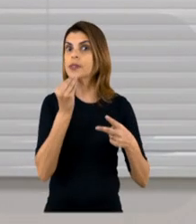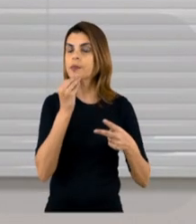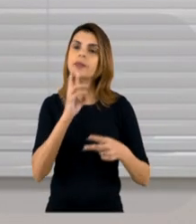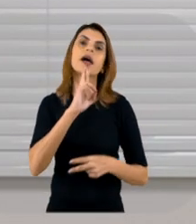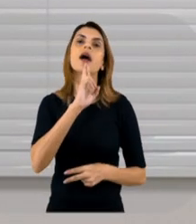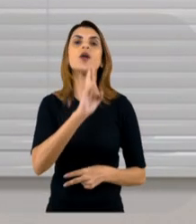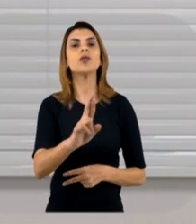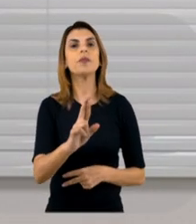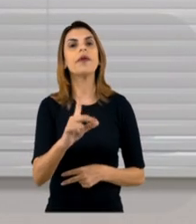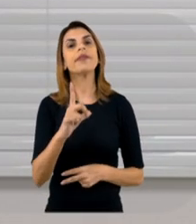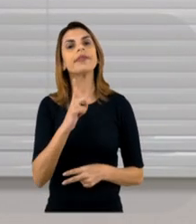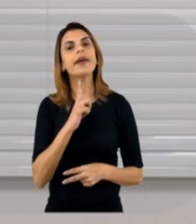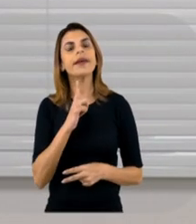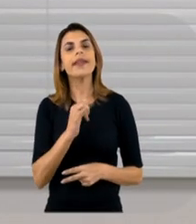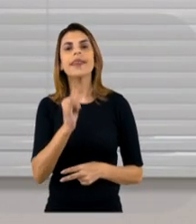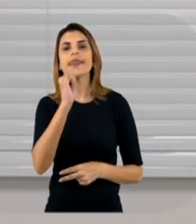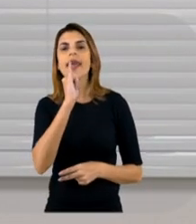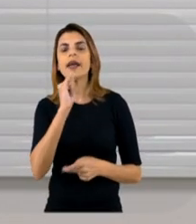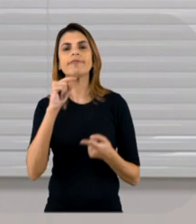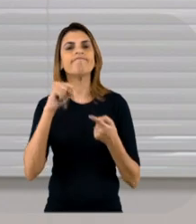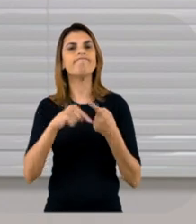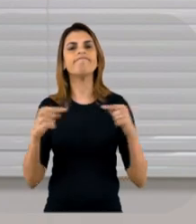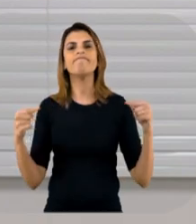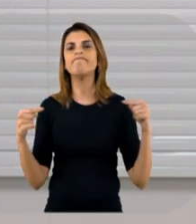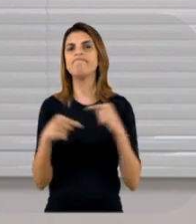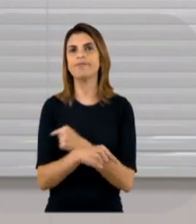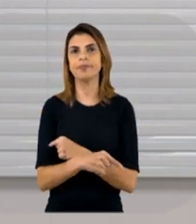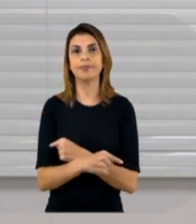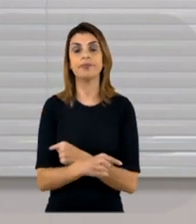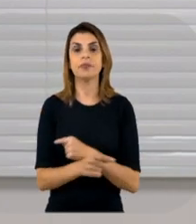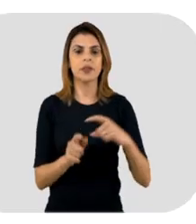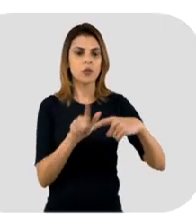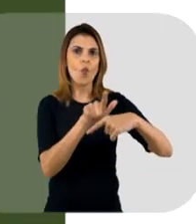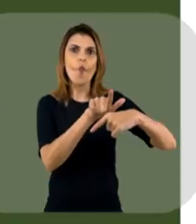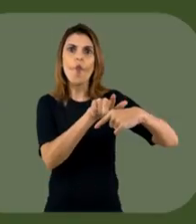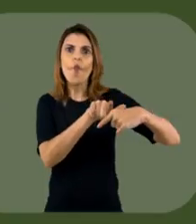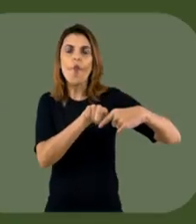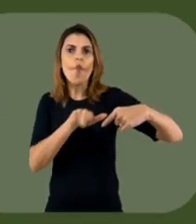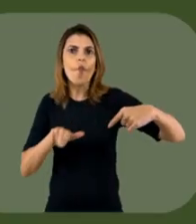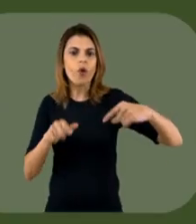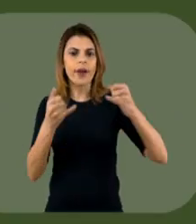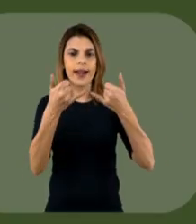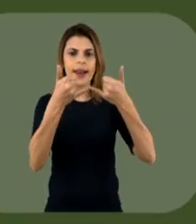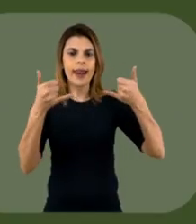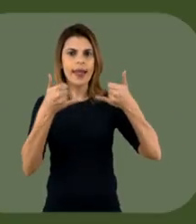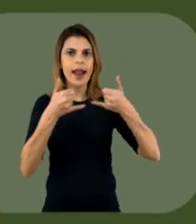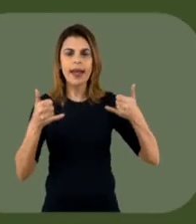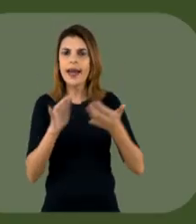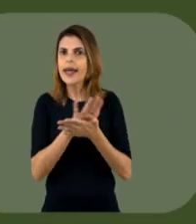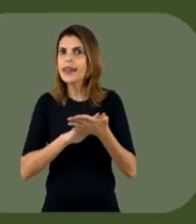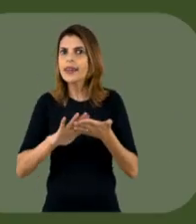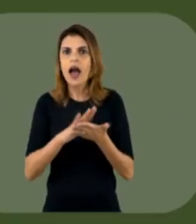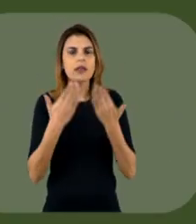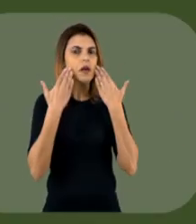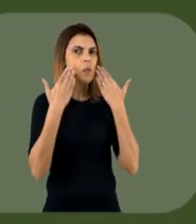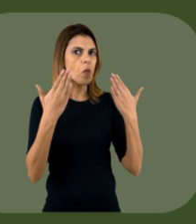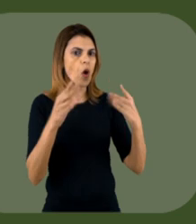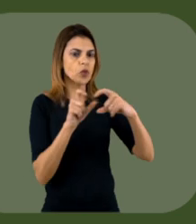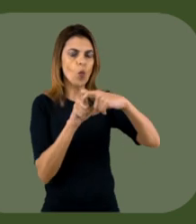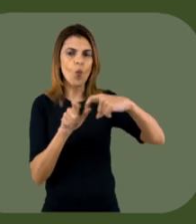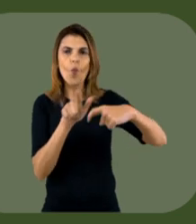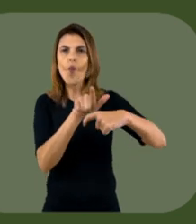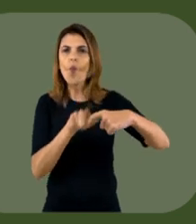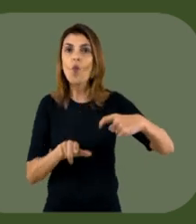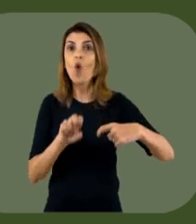de resultado é quando nós temos um teste inválido quando nenhuma das duas linhas aparecem na reação